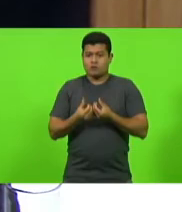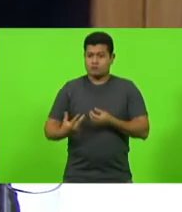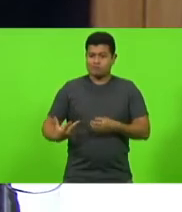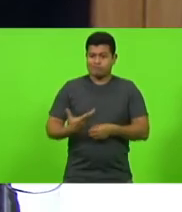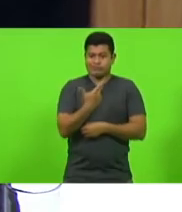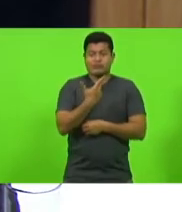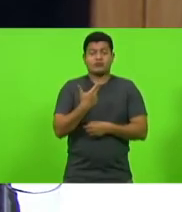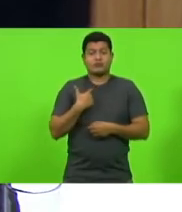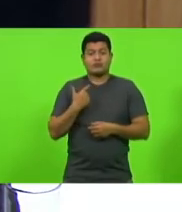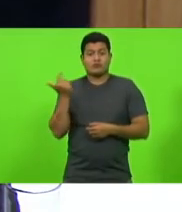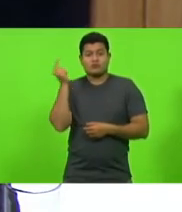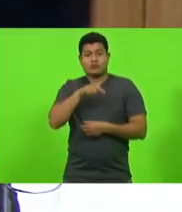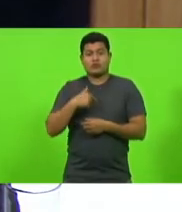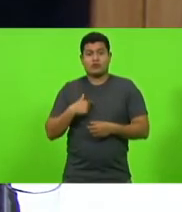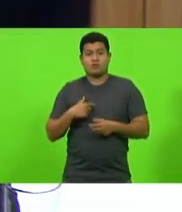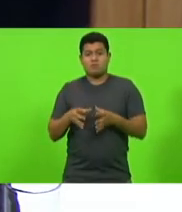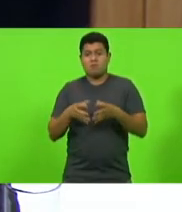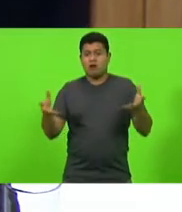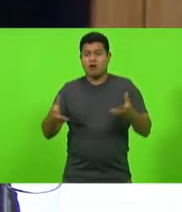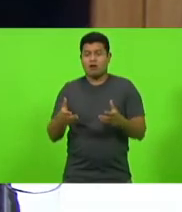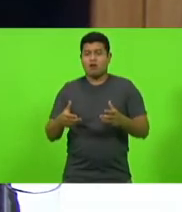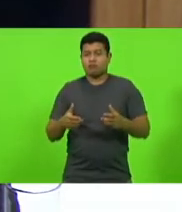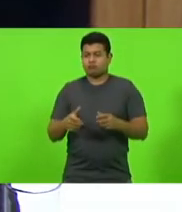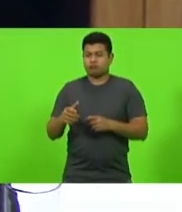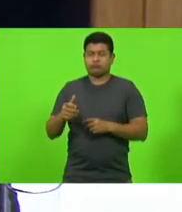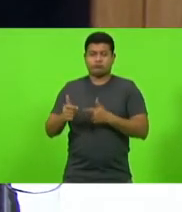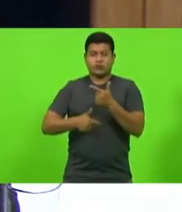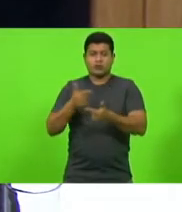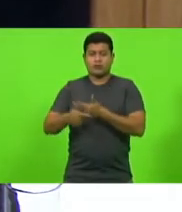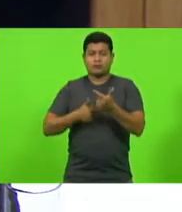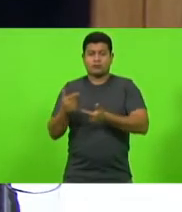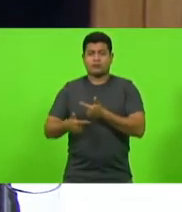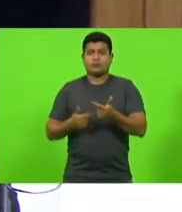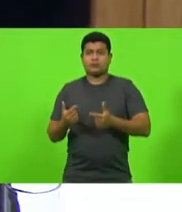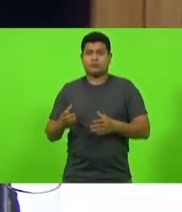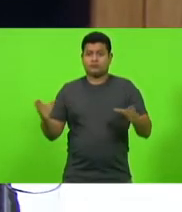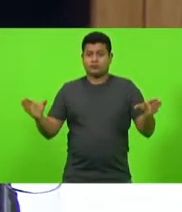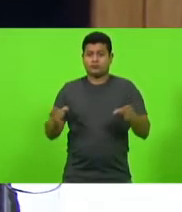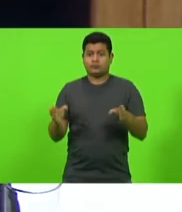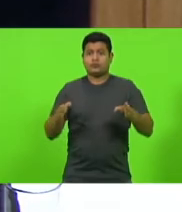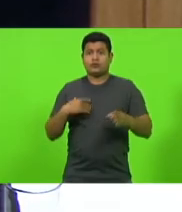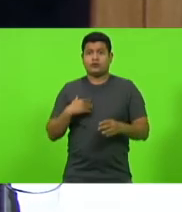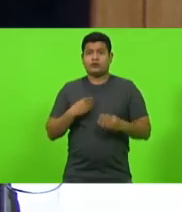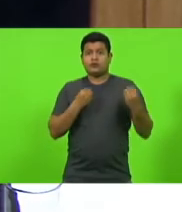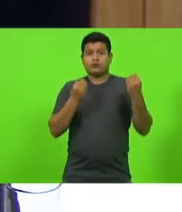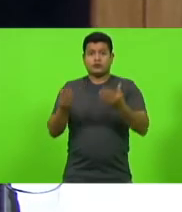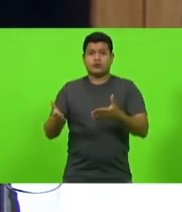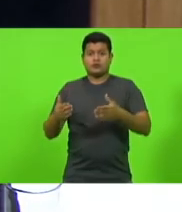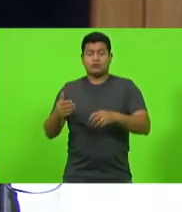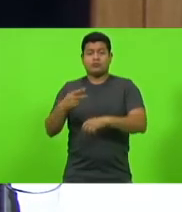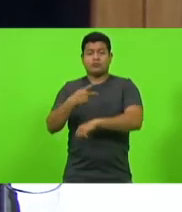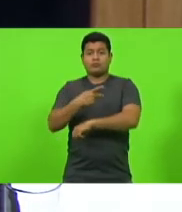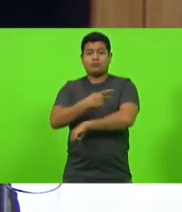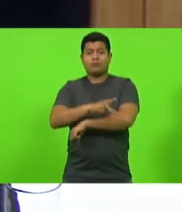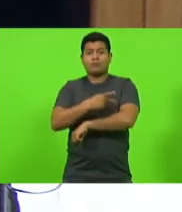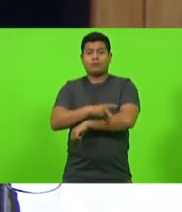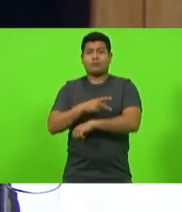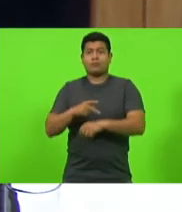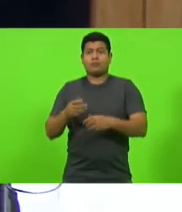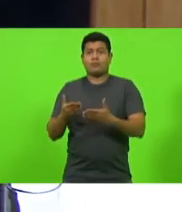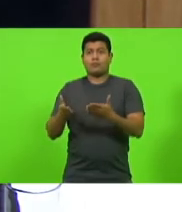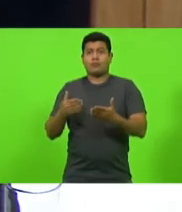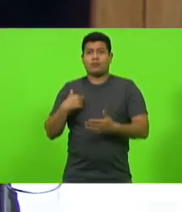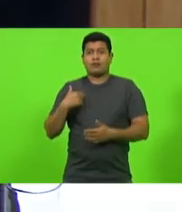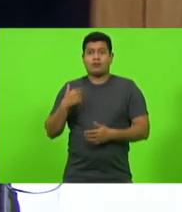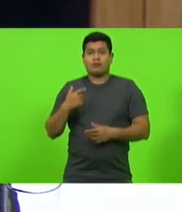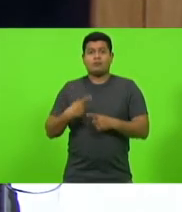de tempo. Nós hoje estamos já entregue 3 parques infantis que virou febre. Por que as pessoas